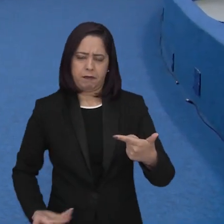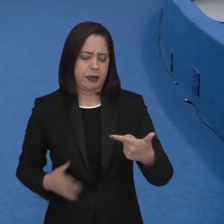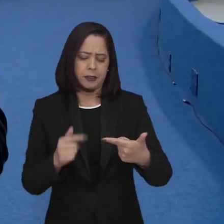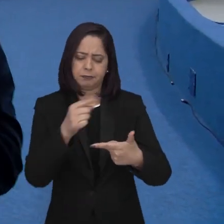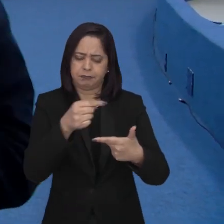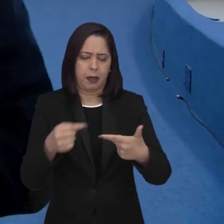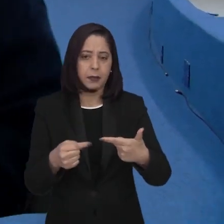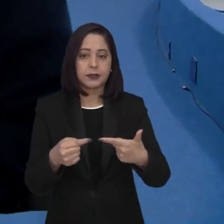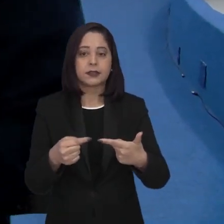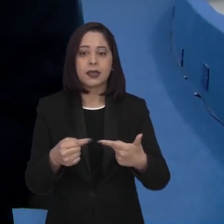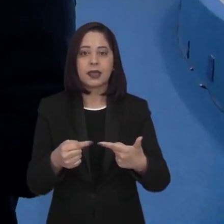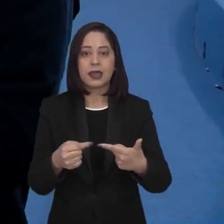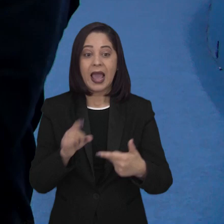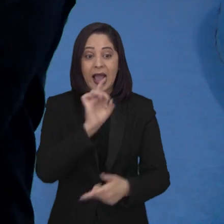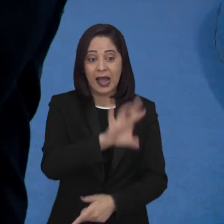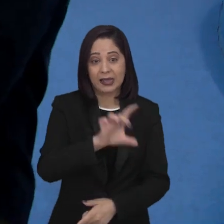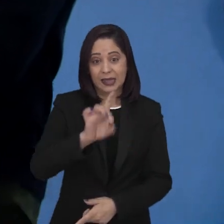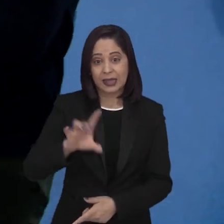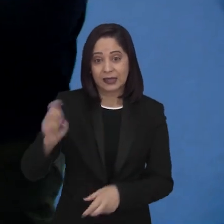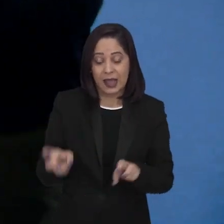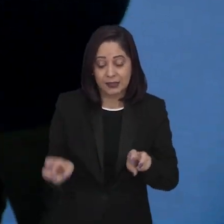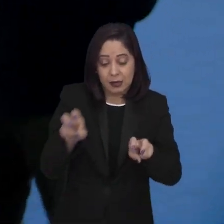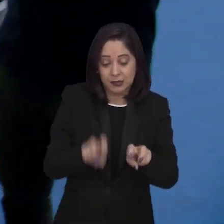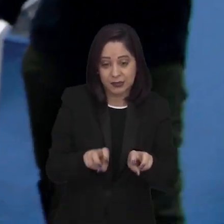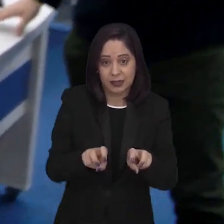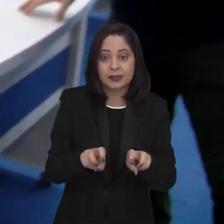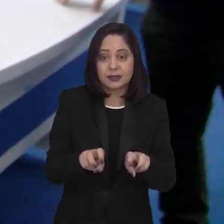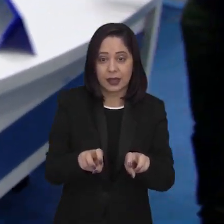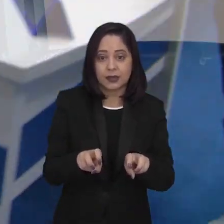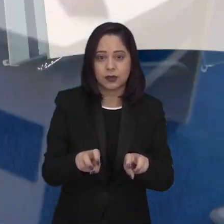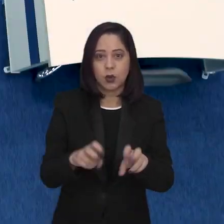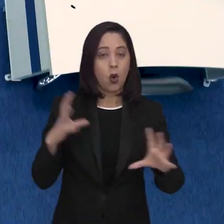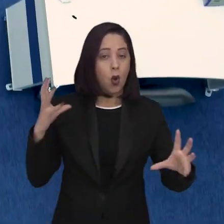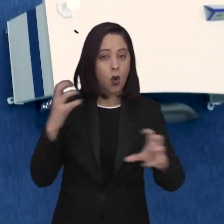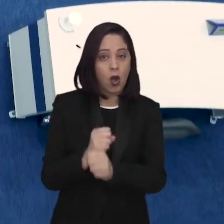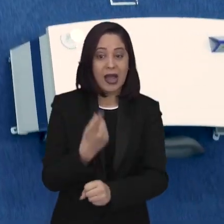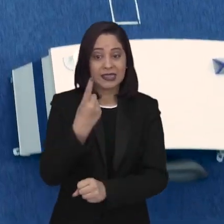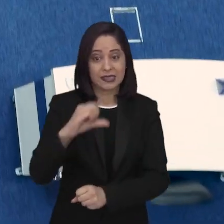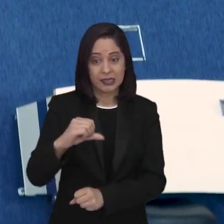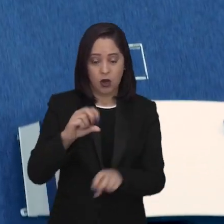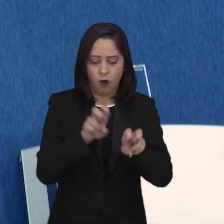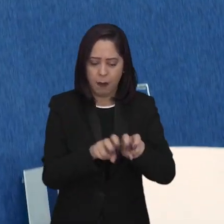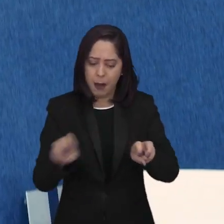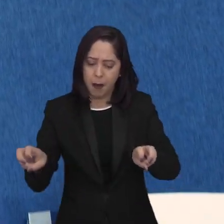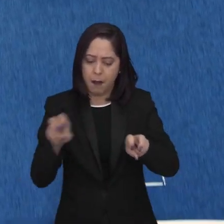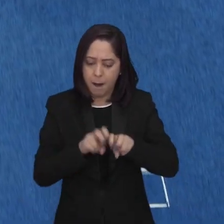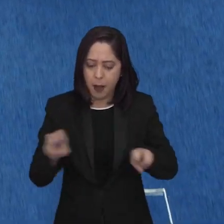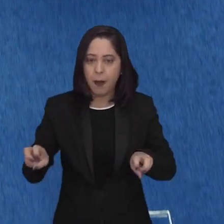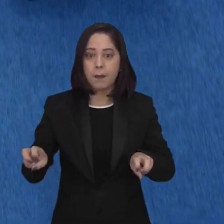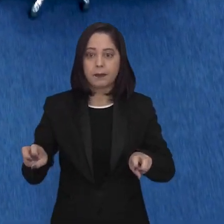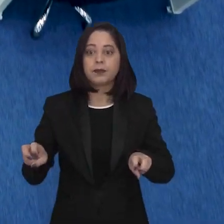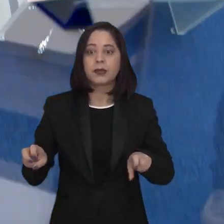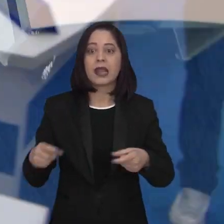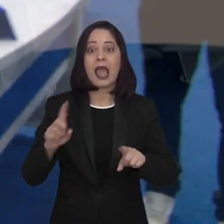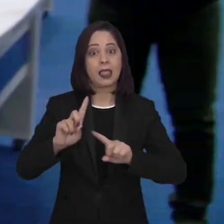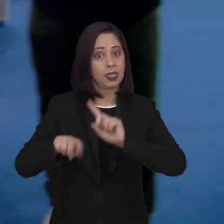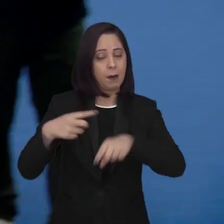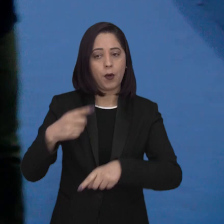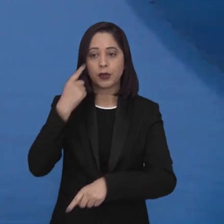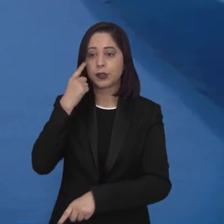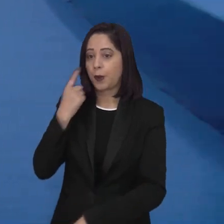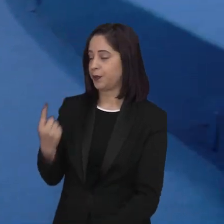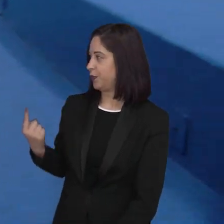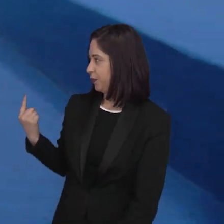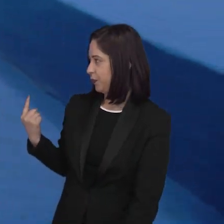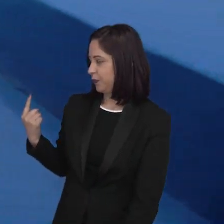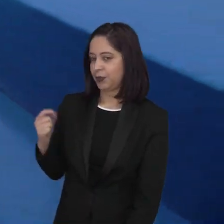exemplo. Cada um deles ocupa uma mesa como essa daqui. Ao todo são 19 mesas. Isso porque logo